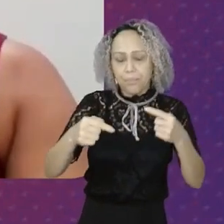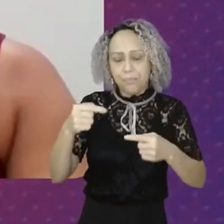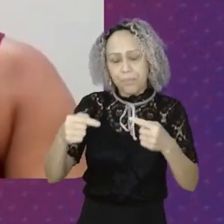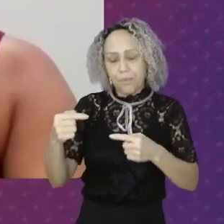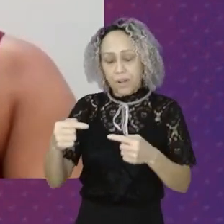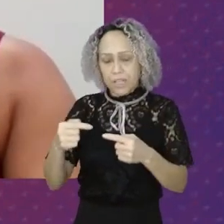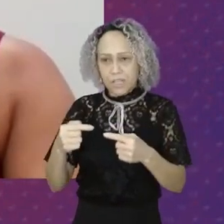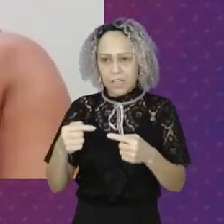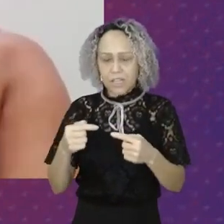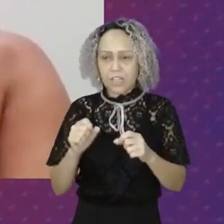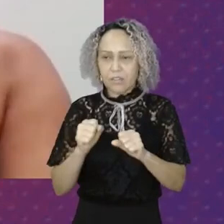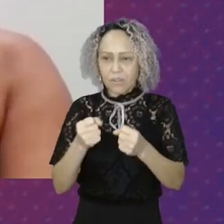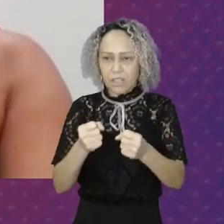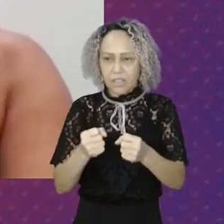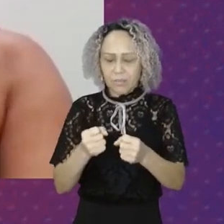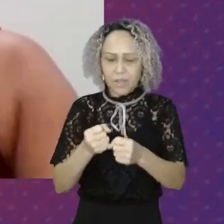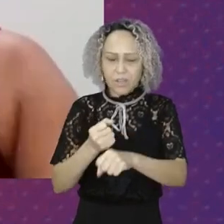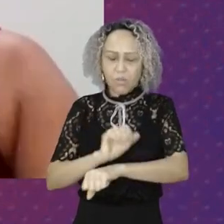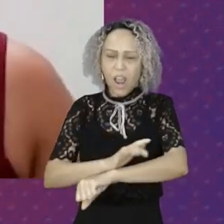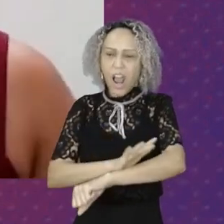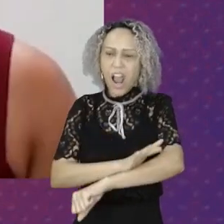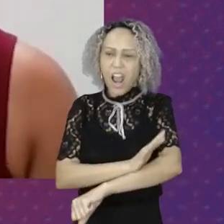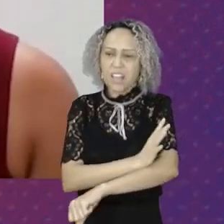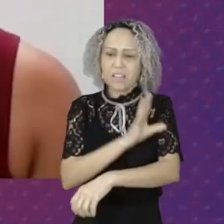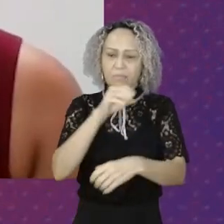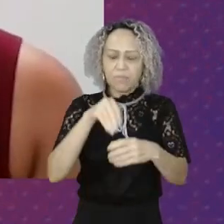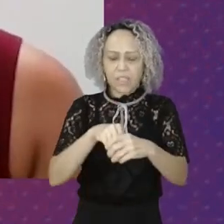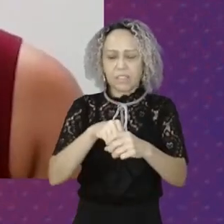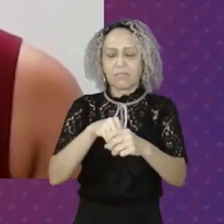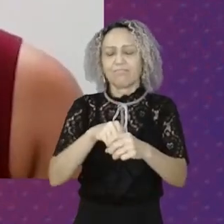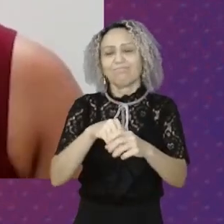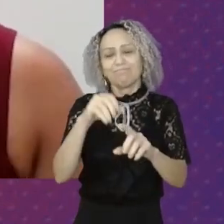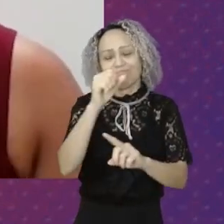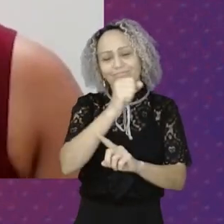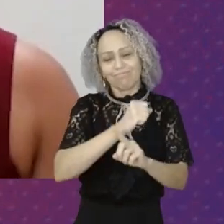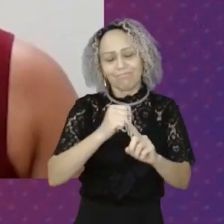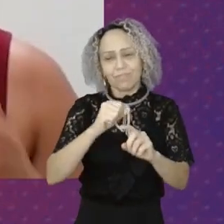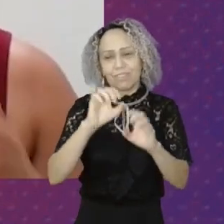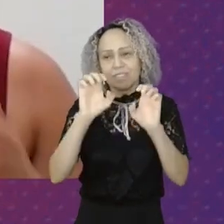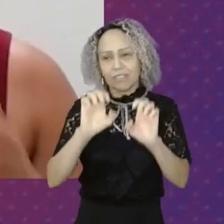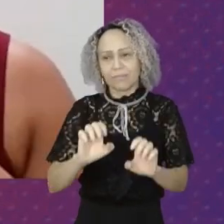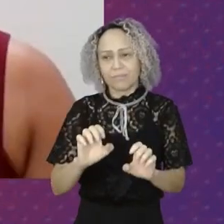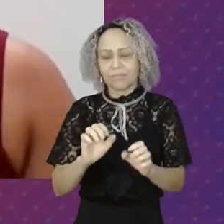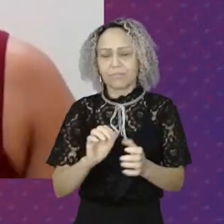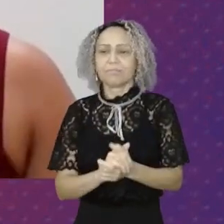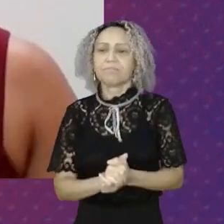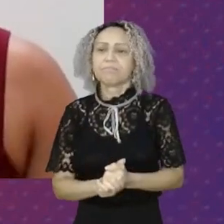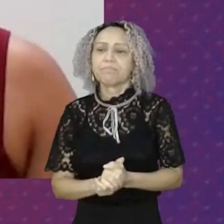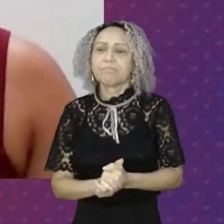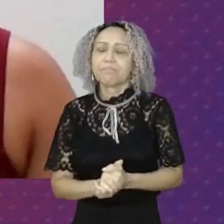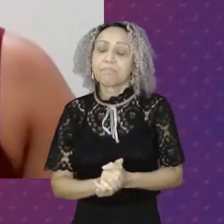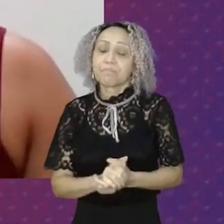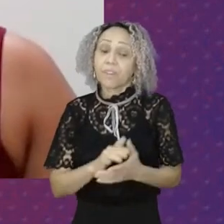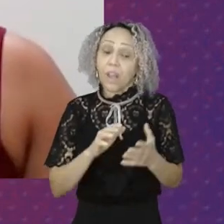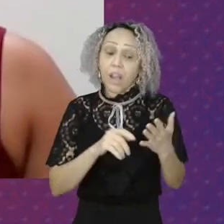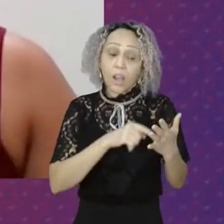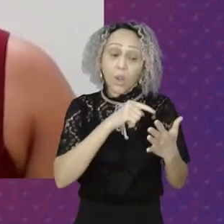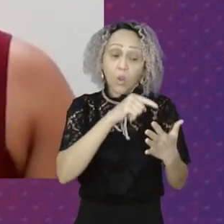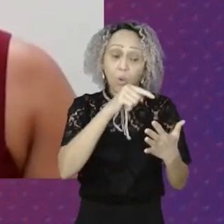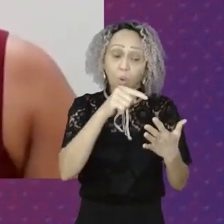de enfrentamento ao racismo estrutural e os crimes daí derivados. Todos esses eixos, de certa forma, eles estão